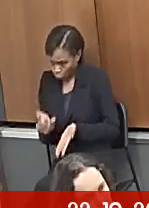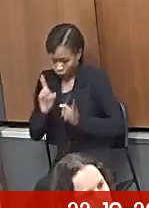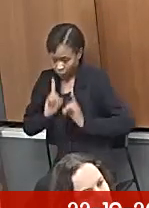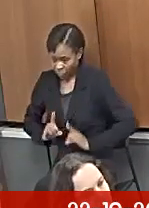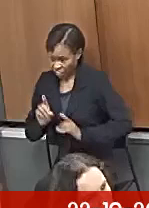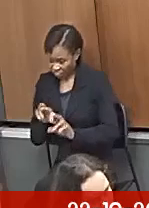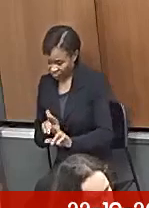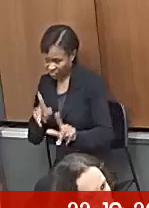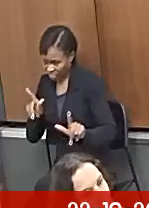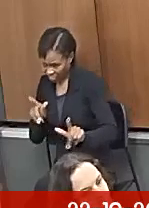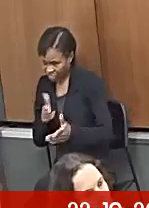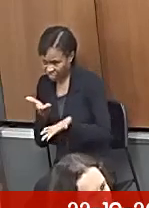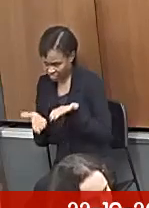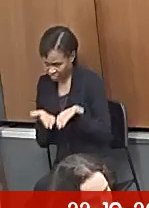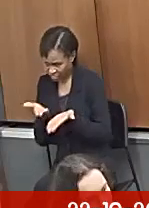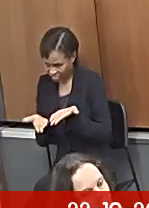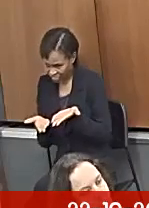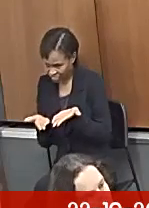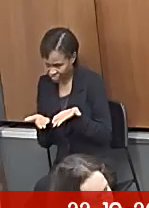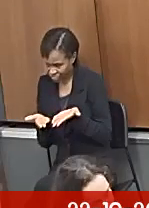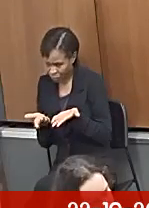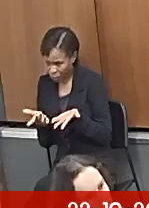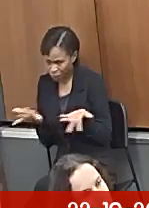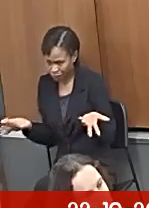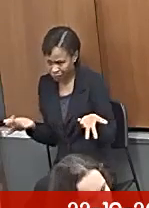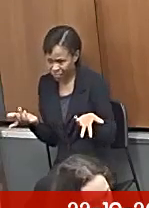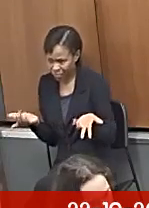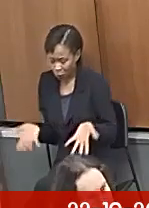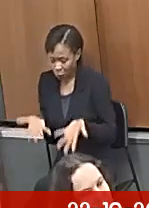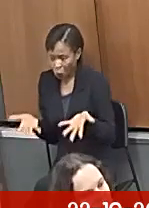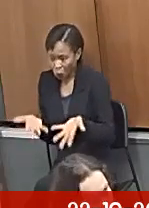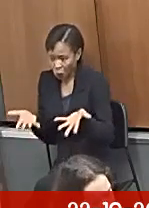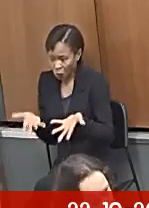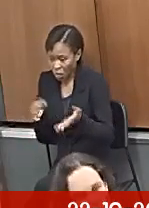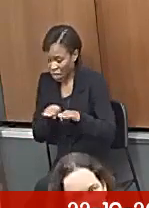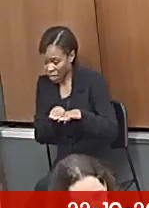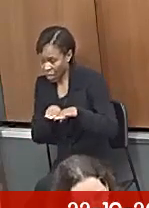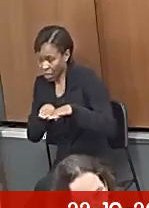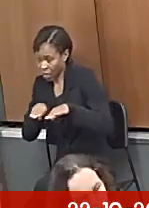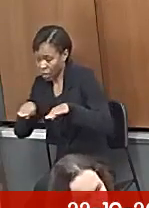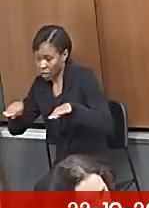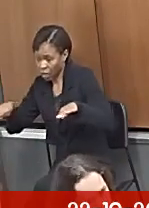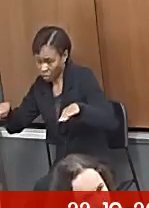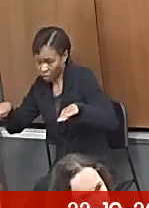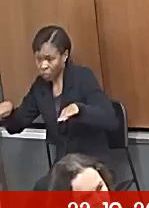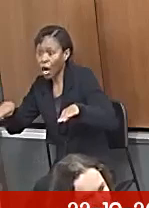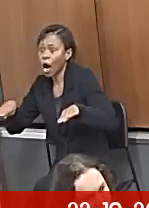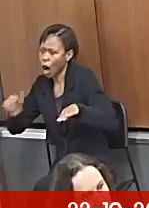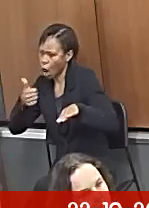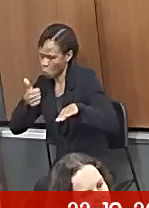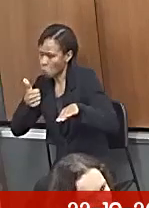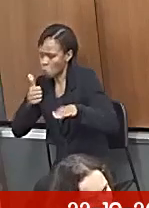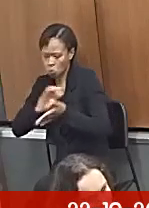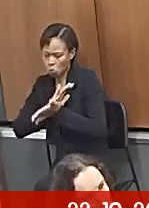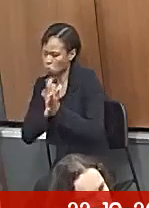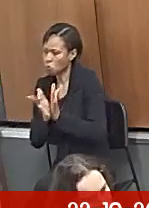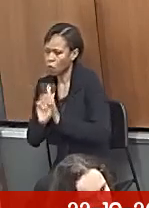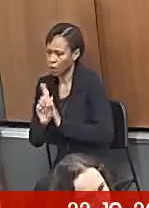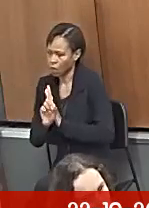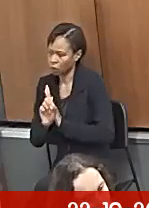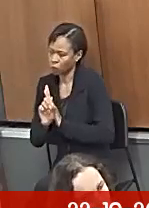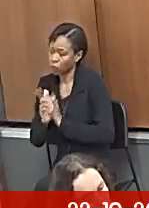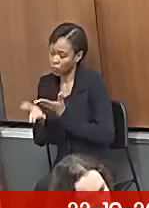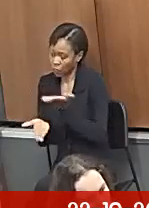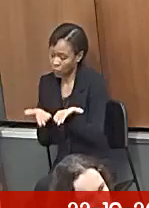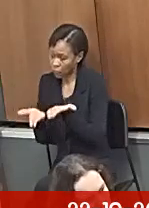para promover igualdade de condições dela com as outras pessoas, isso, obviamente, não é discriminatório. Você vai tratar